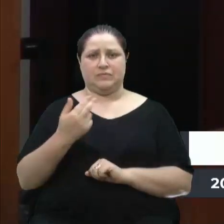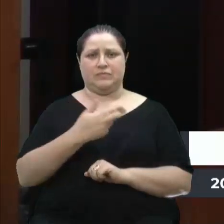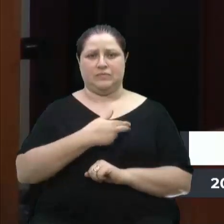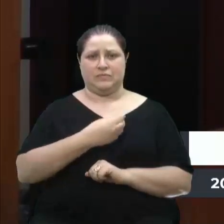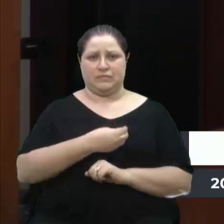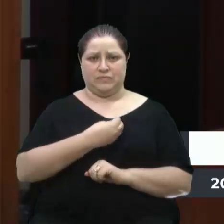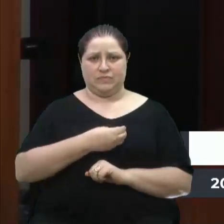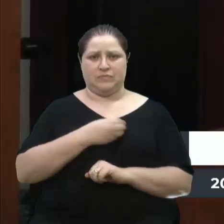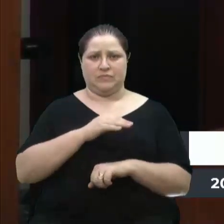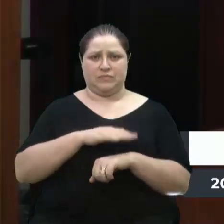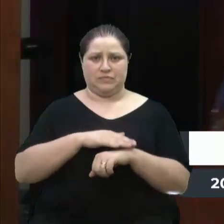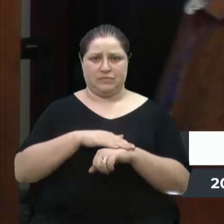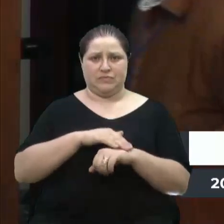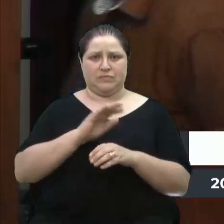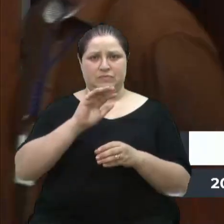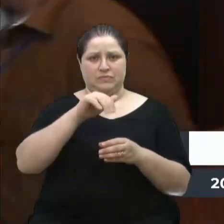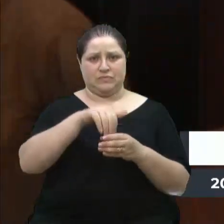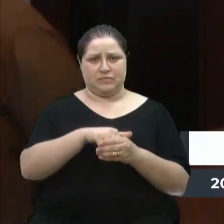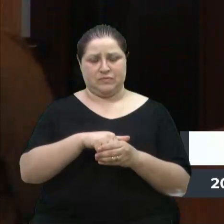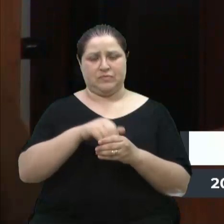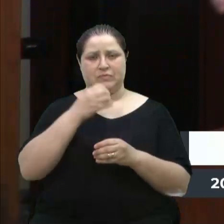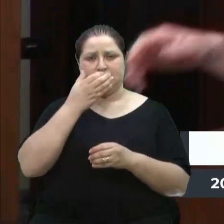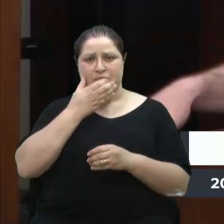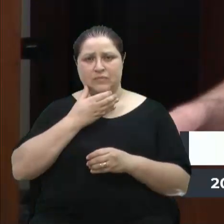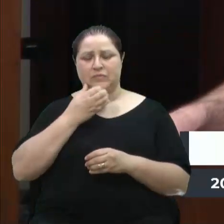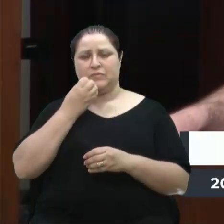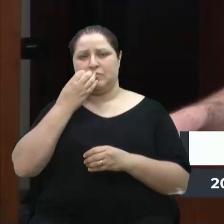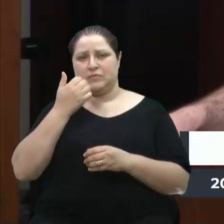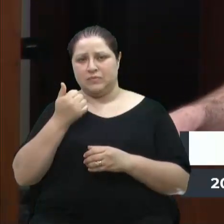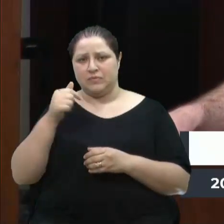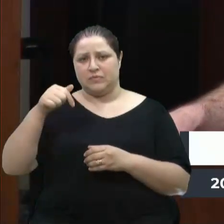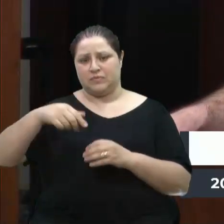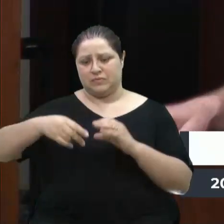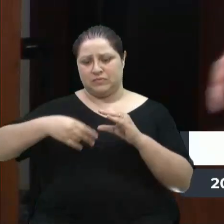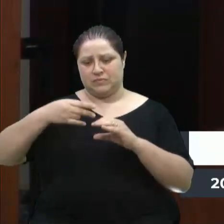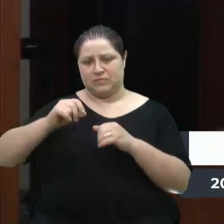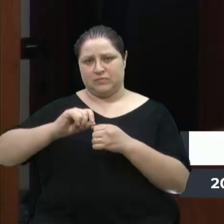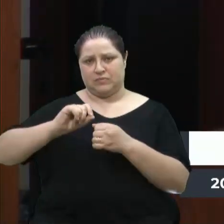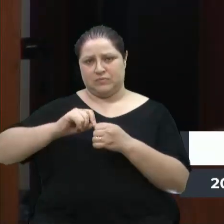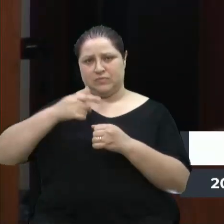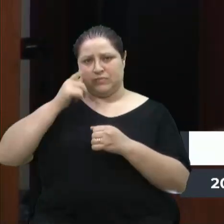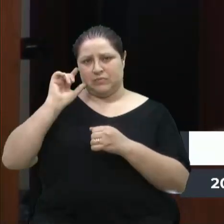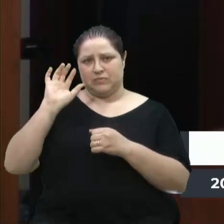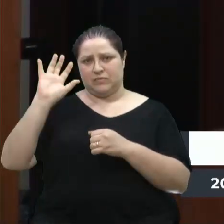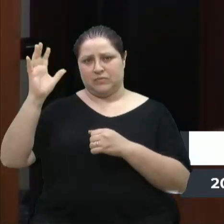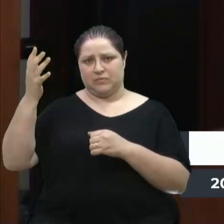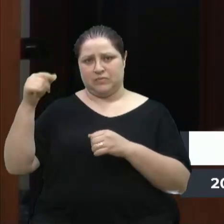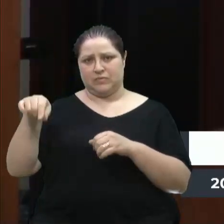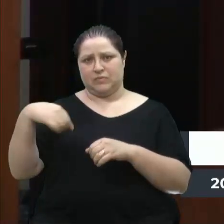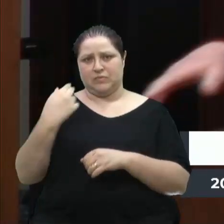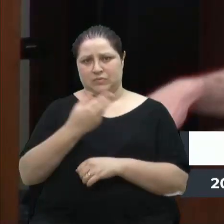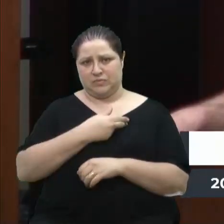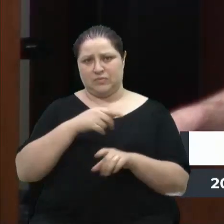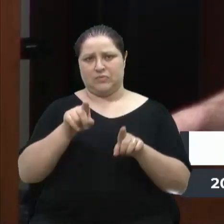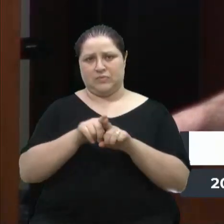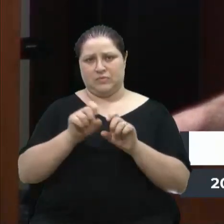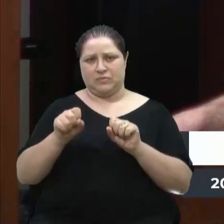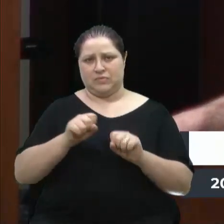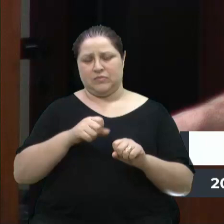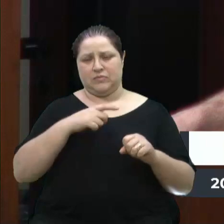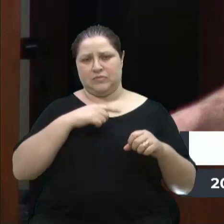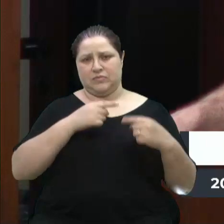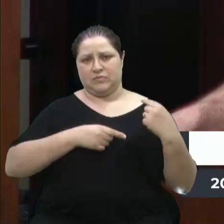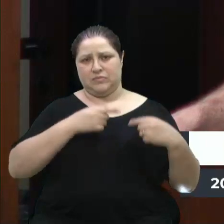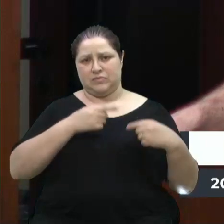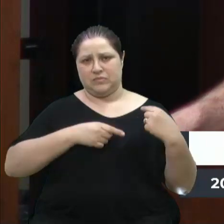de eleição, então eu acho que é bom a gente, como essa casa já vem fazendo, ontem aconteceu, a gente também pode ter esses debates